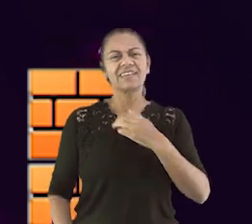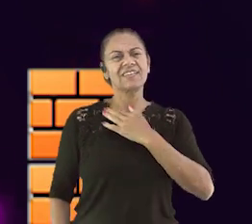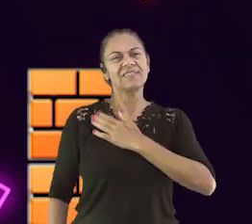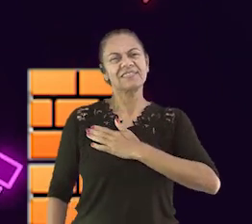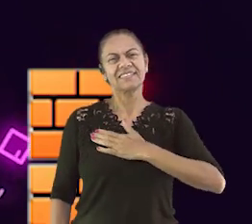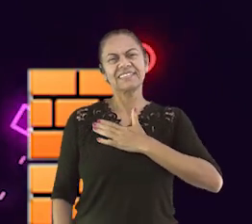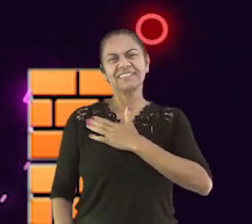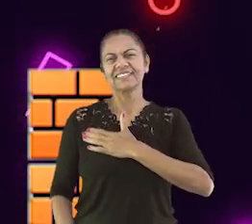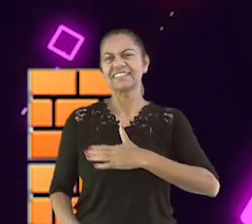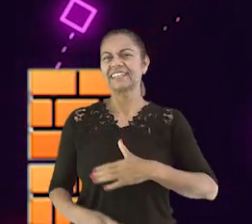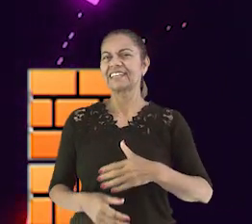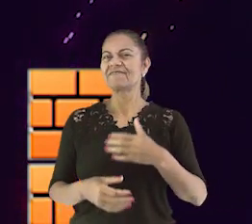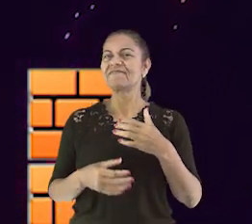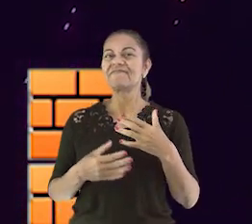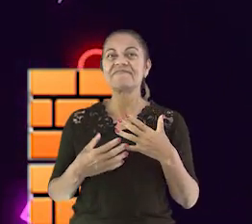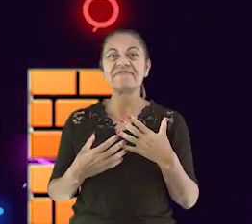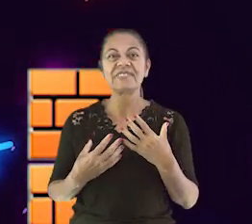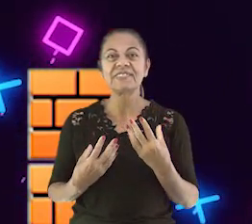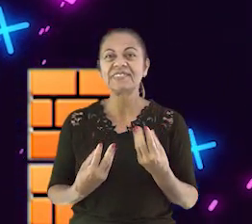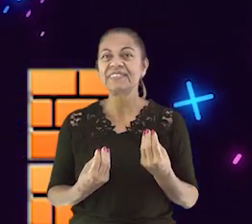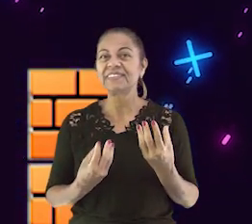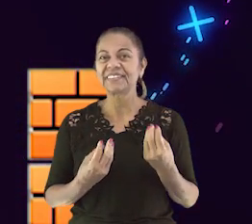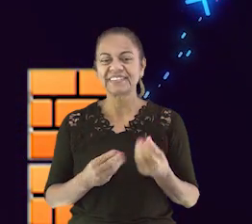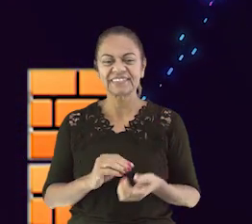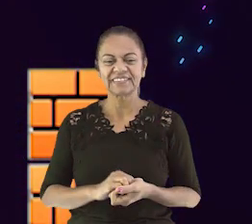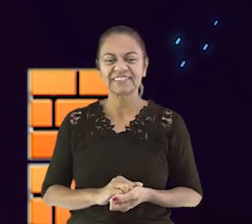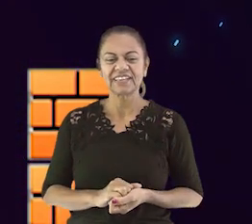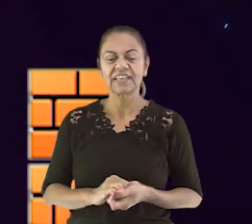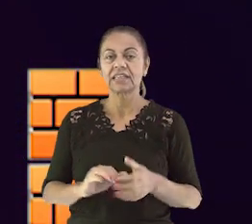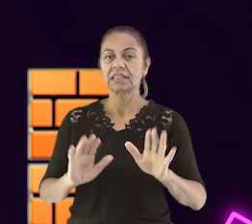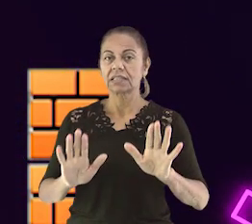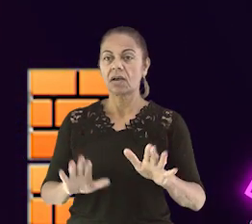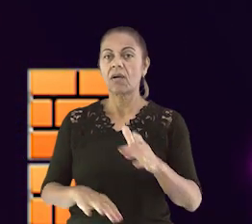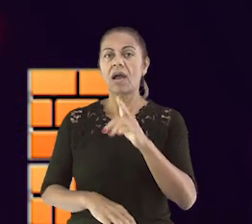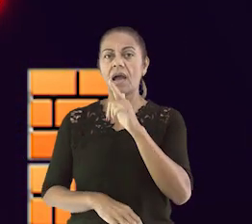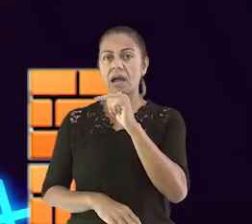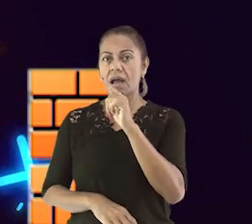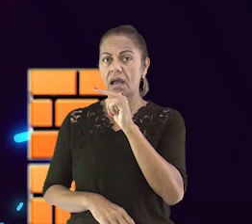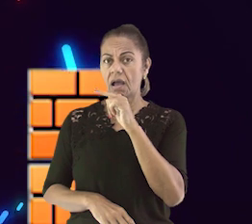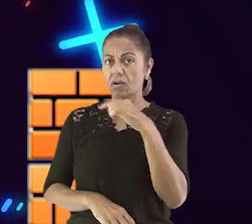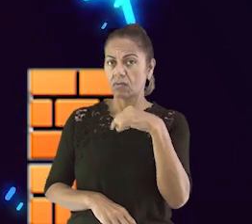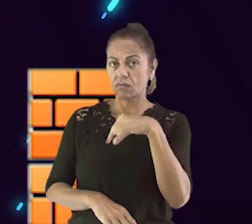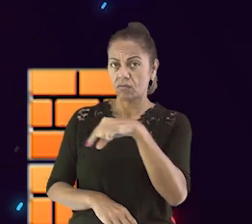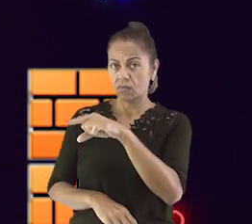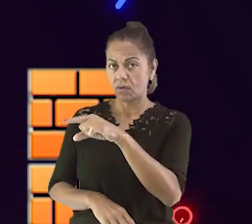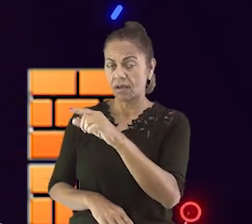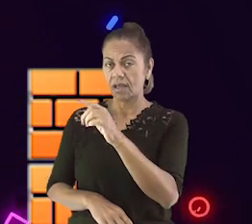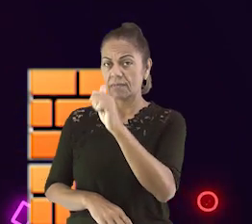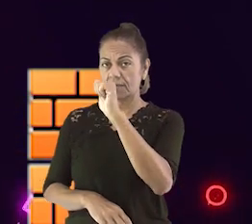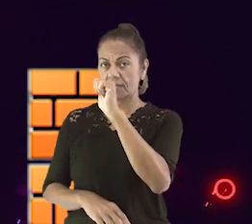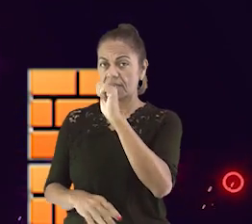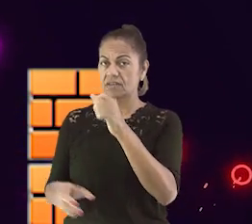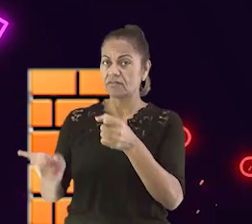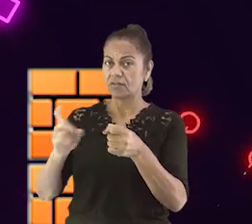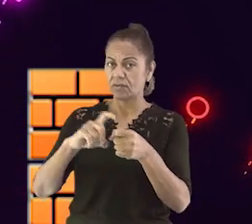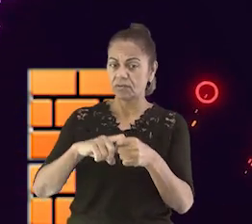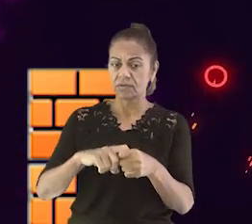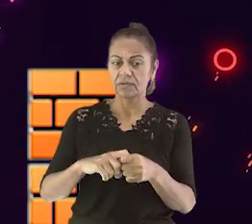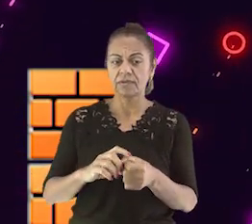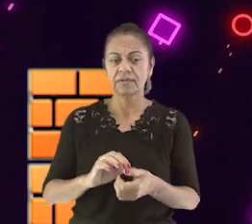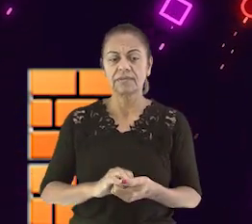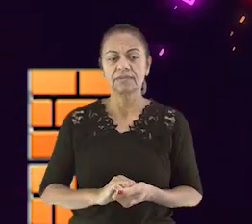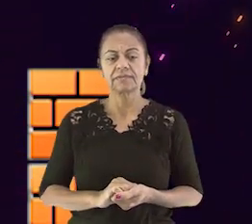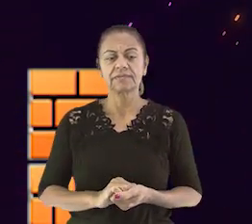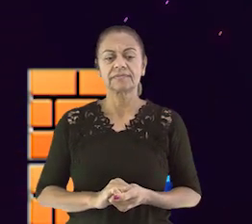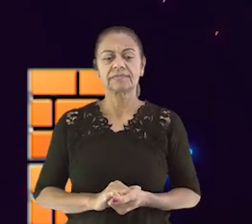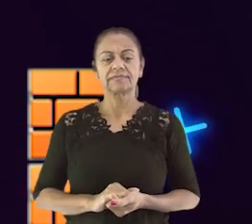saltar? Ah, eu gostei muito! Olha só, estudantes, eu vou ali beber uma água e já